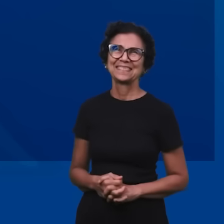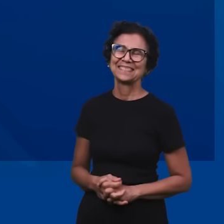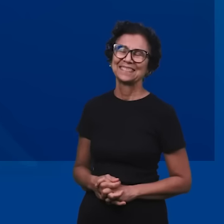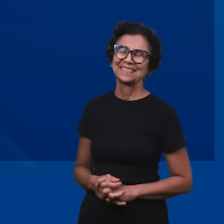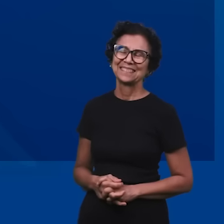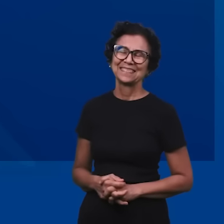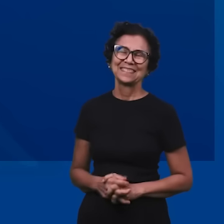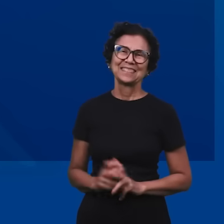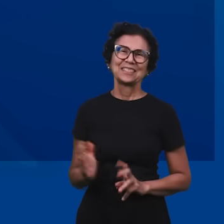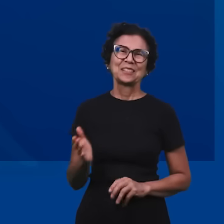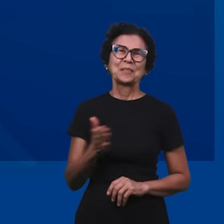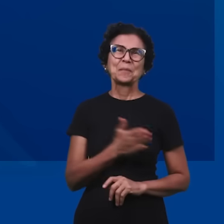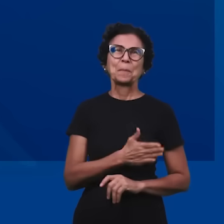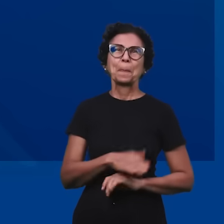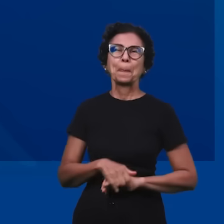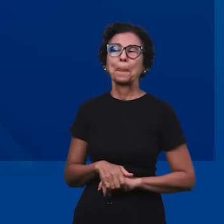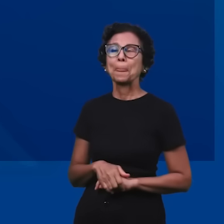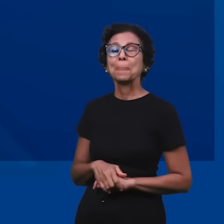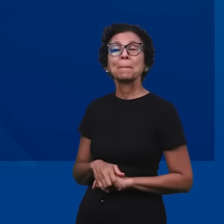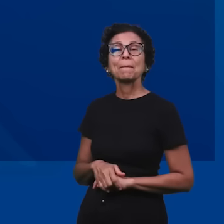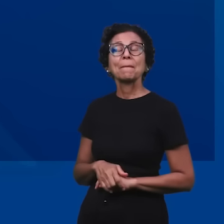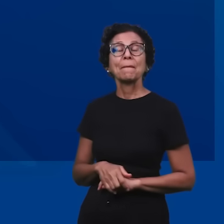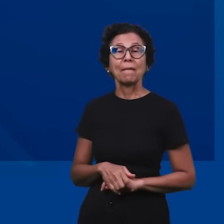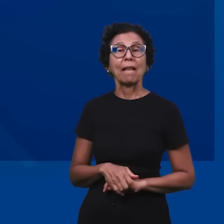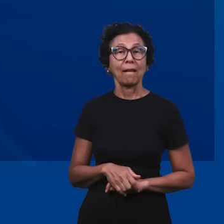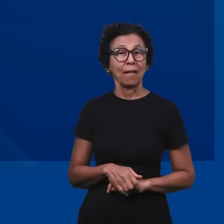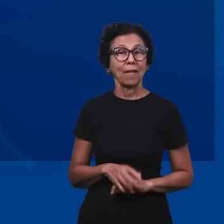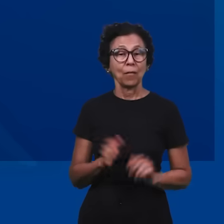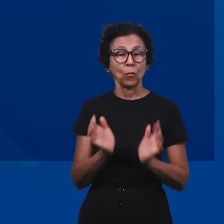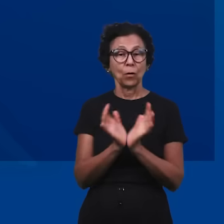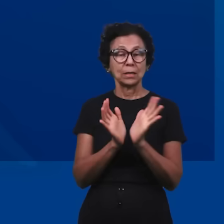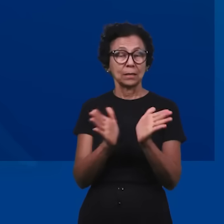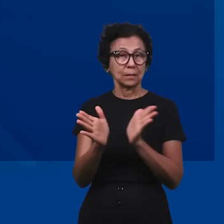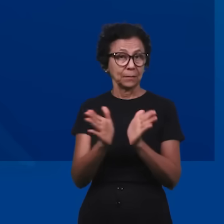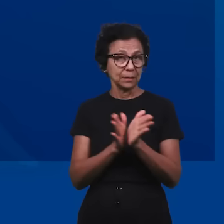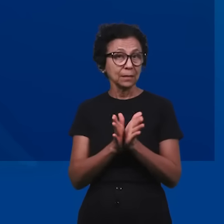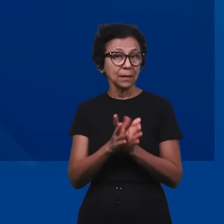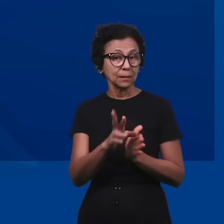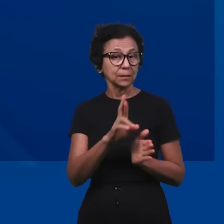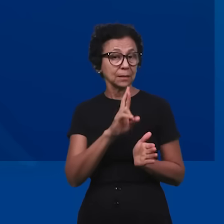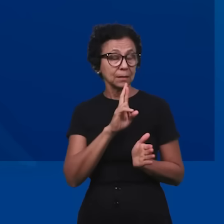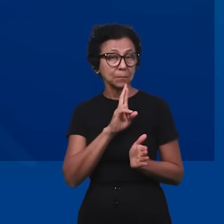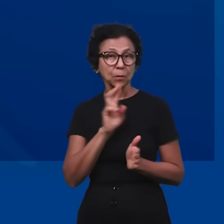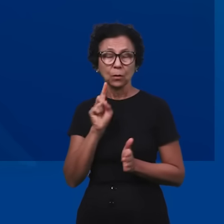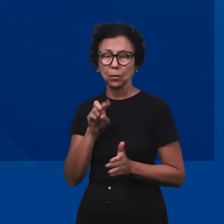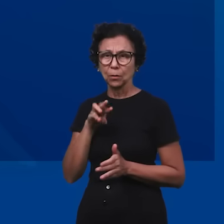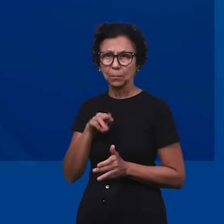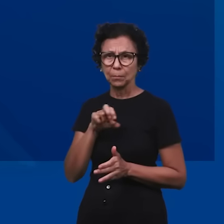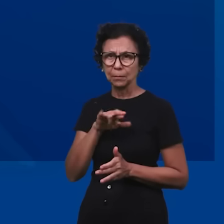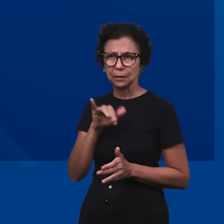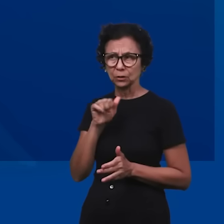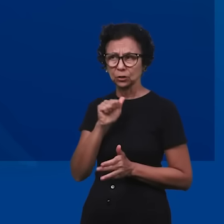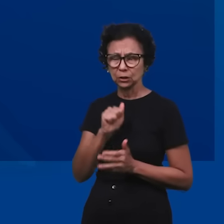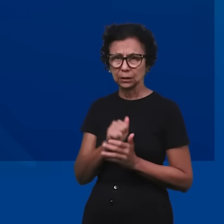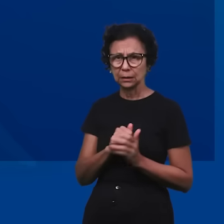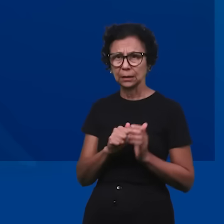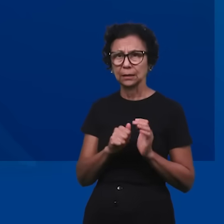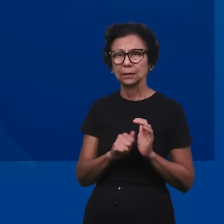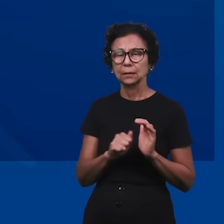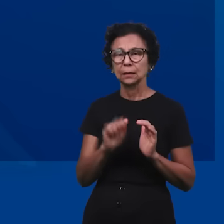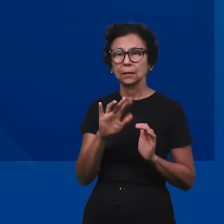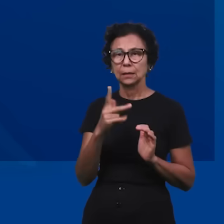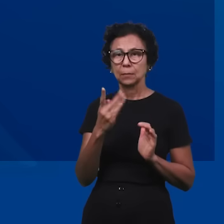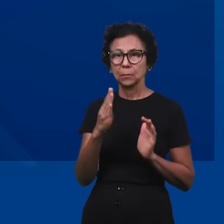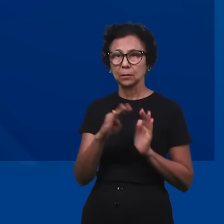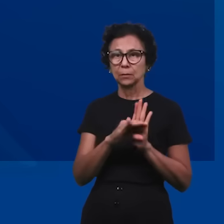Jesus. Agora o Matias vai responder a pergunta das crianças de acessibilidade. Matias, lendo Hebreus capítulo 11,